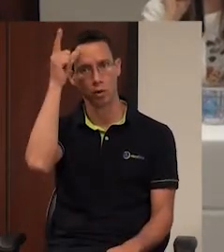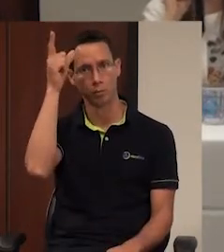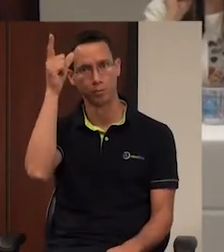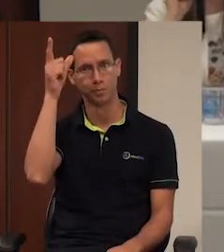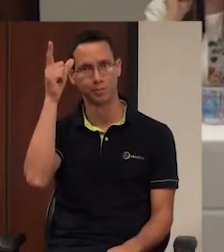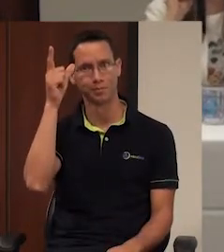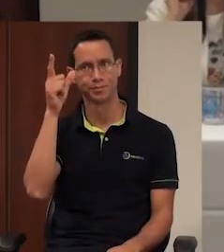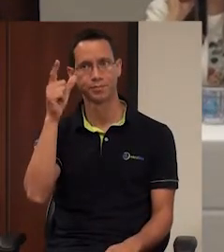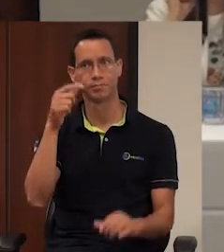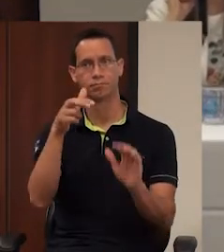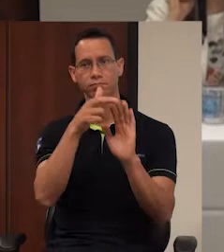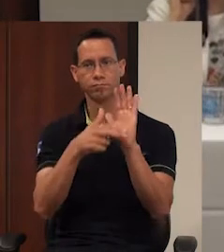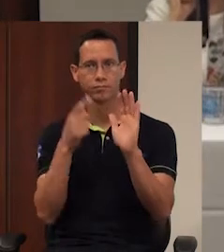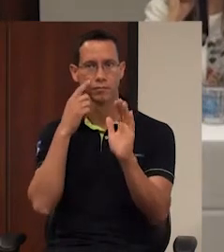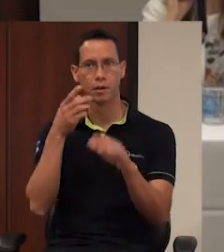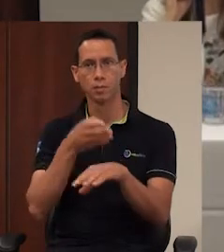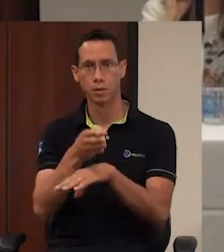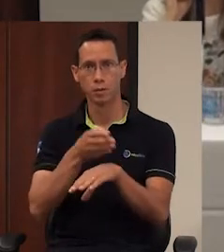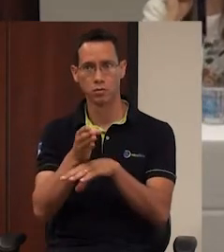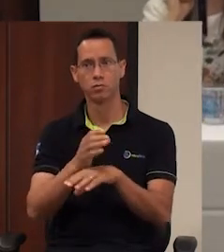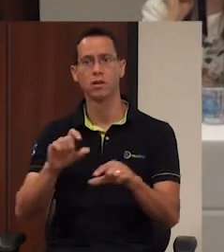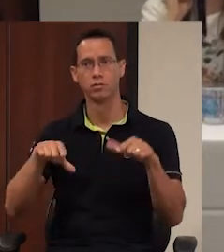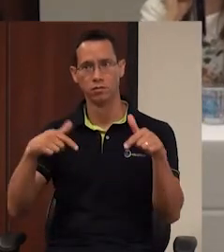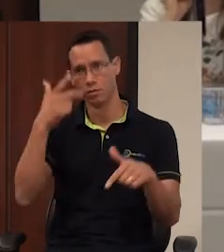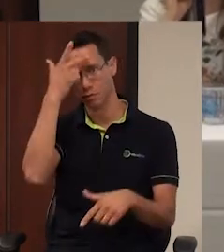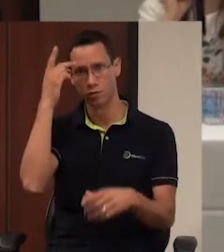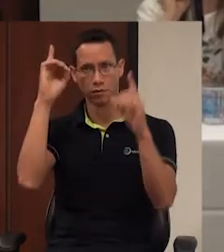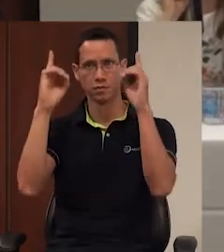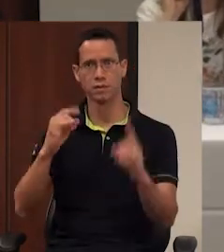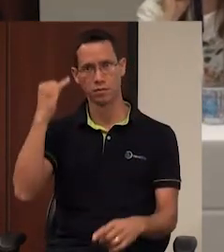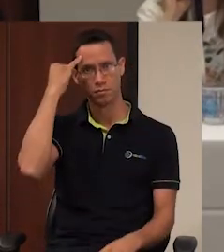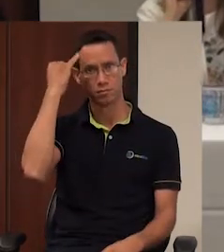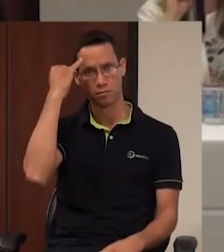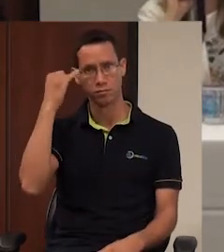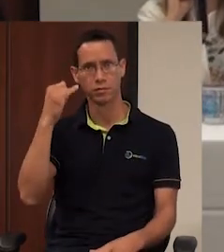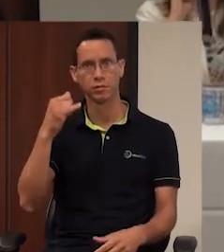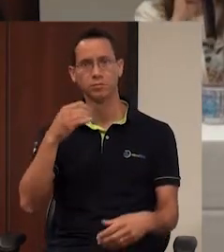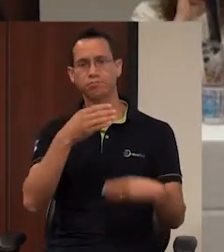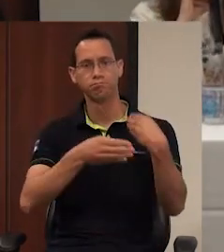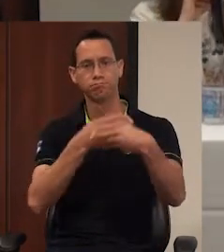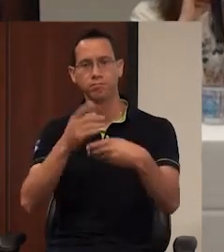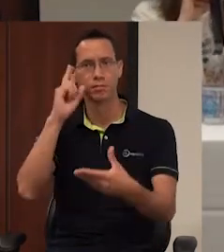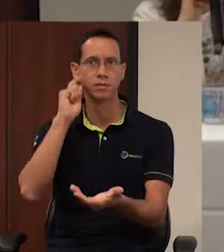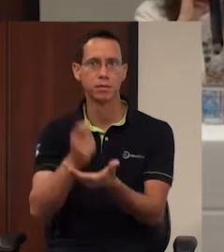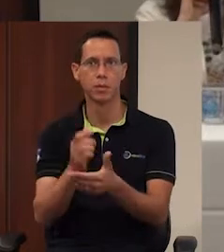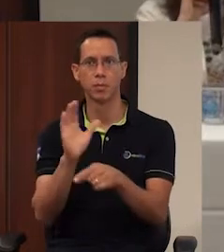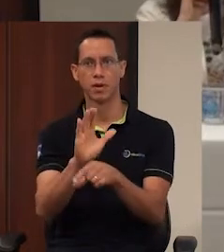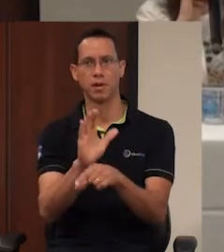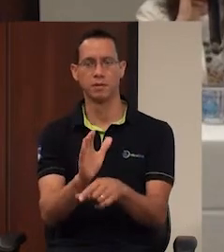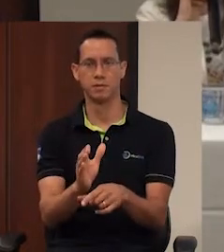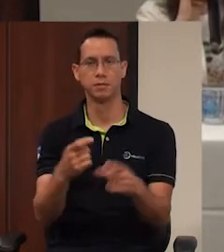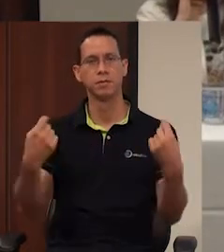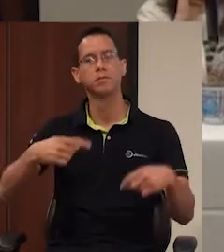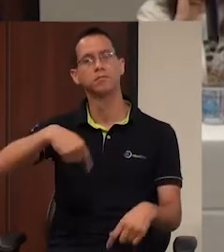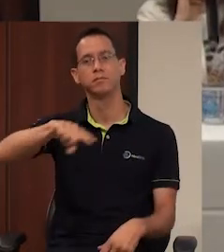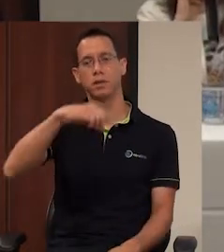normaliza a participação das pessoas a participação ativa das pessoas com deficiência intelectual nos processos de tomada de decisão apoiada. Então a gente precisa começar a